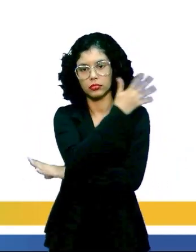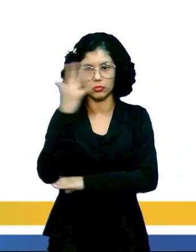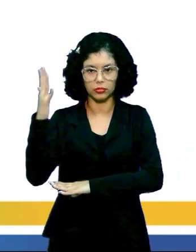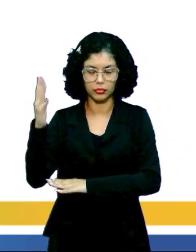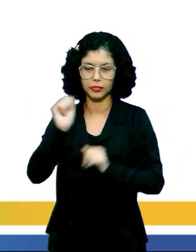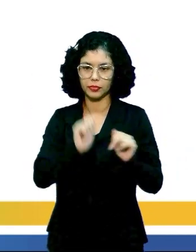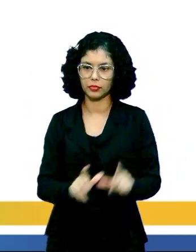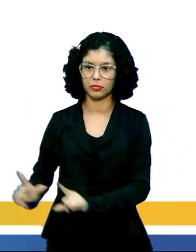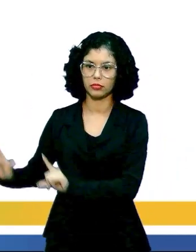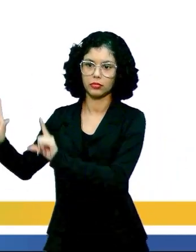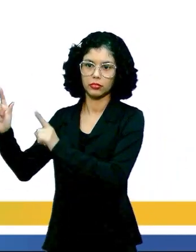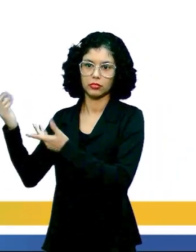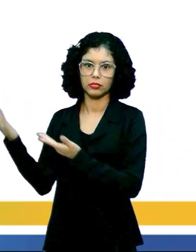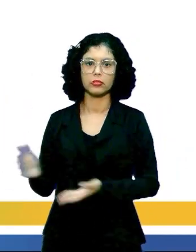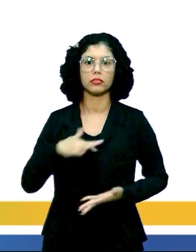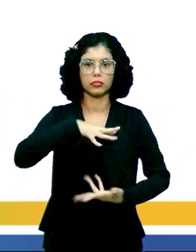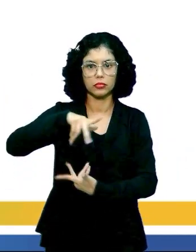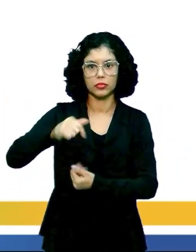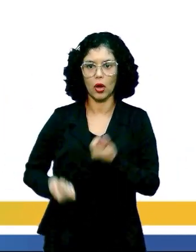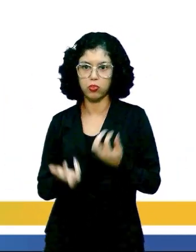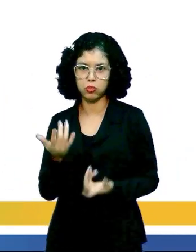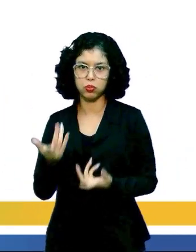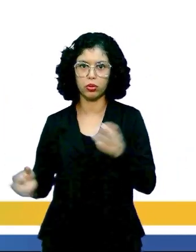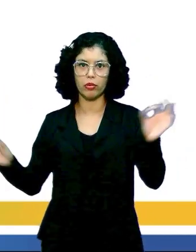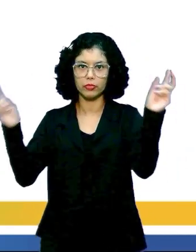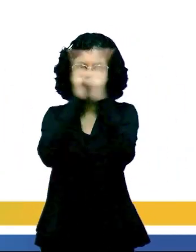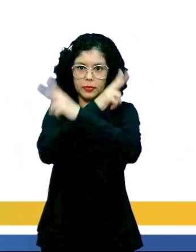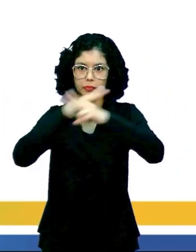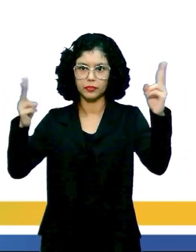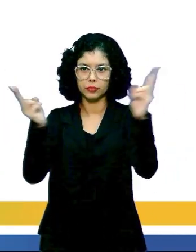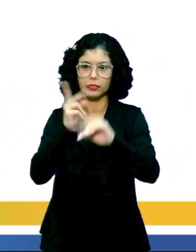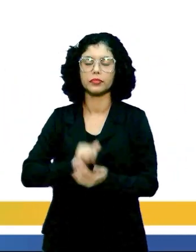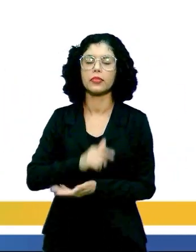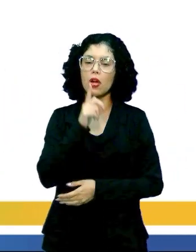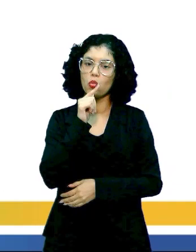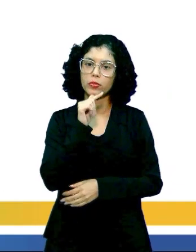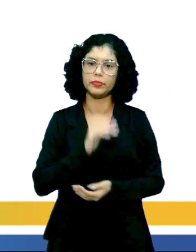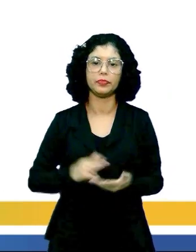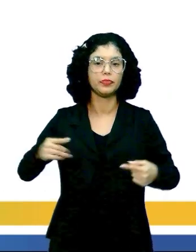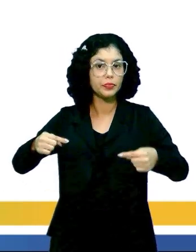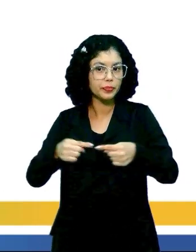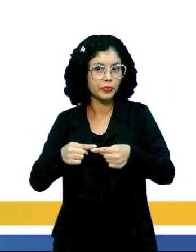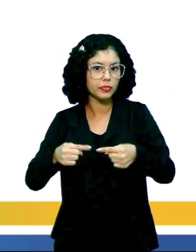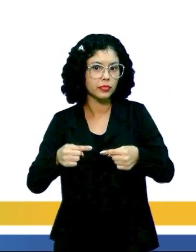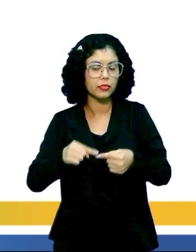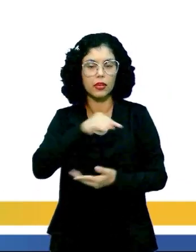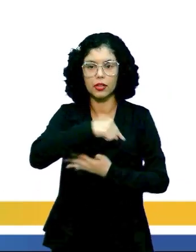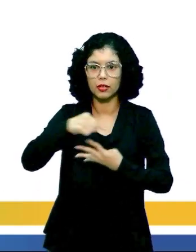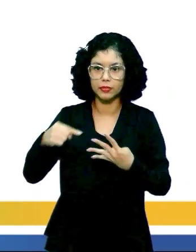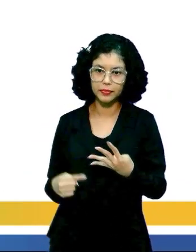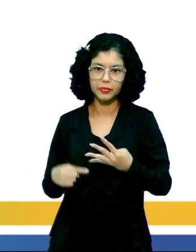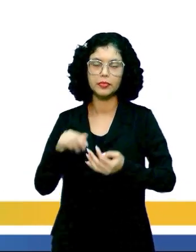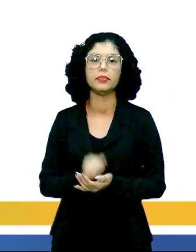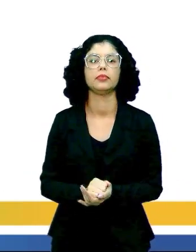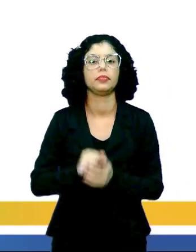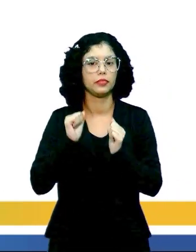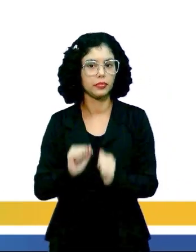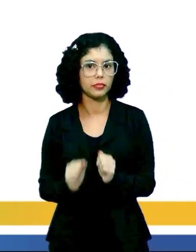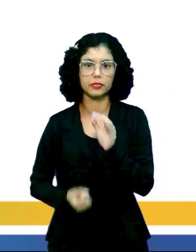acompanhar aí na tela: terra, fogo, ar e água. Então, a combinação desses quatro elementos,